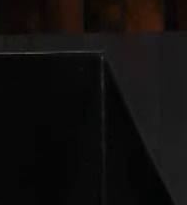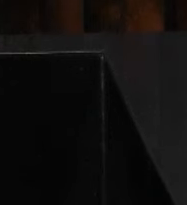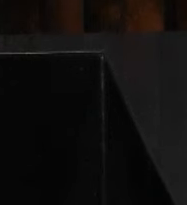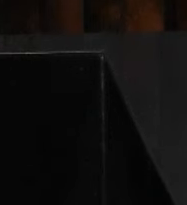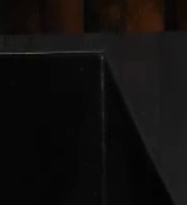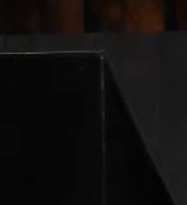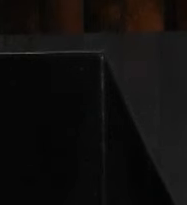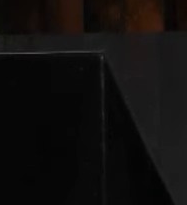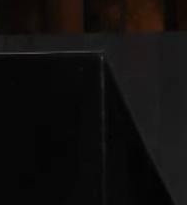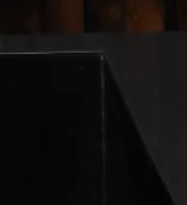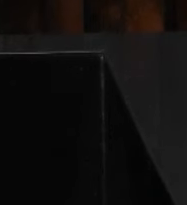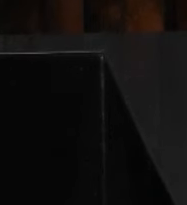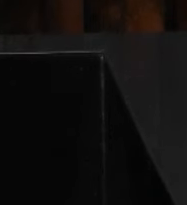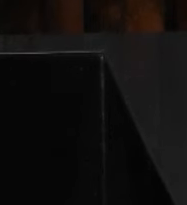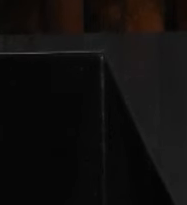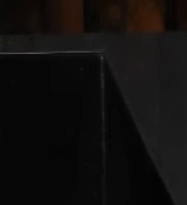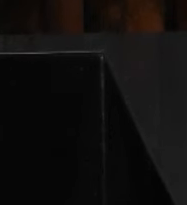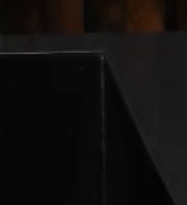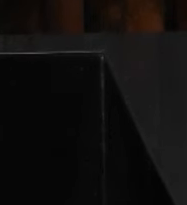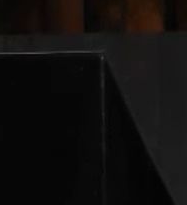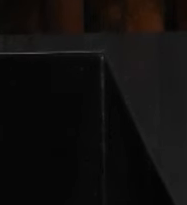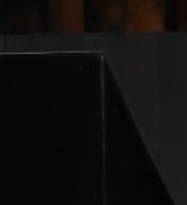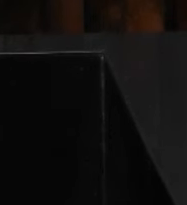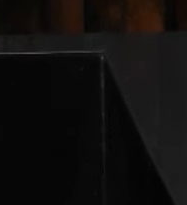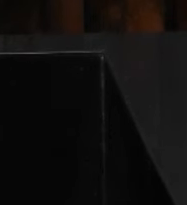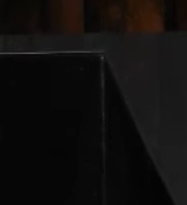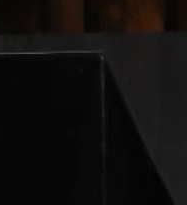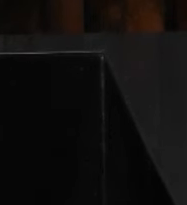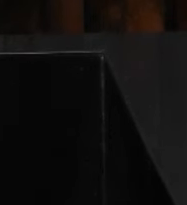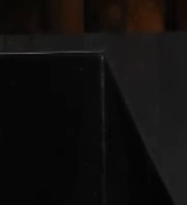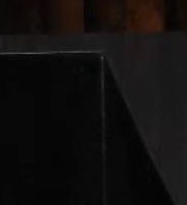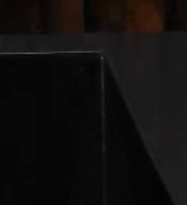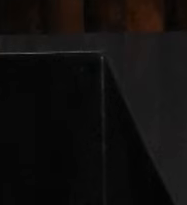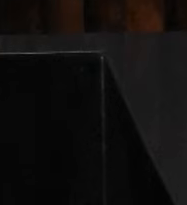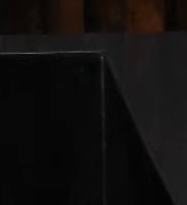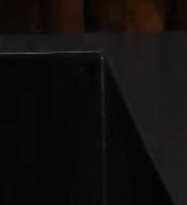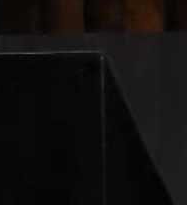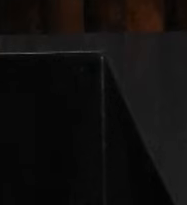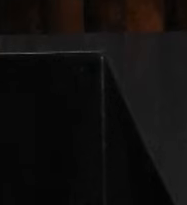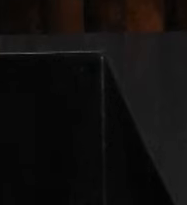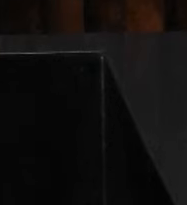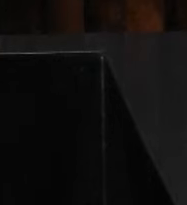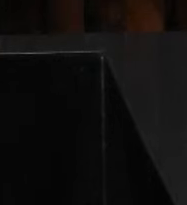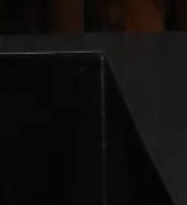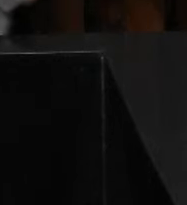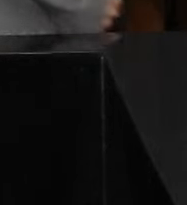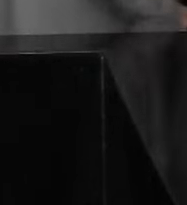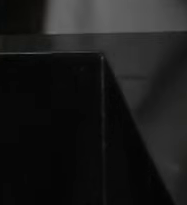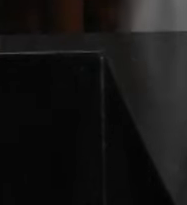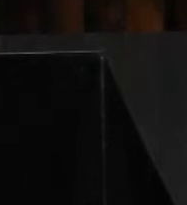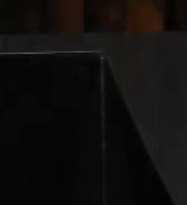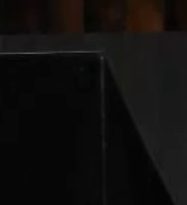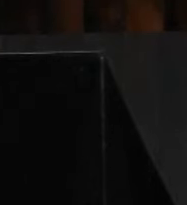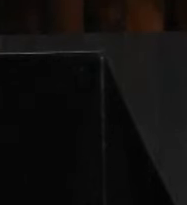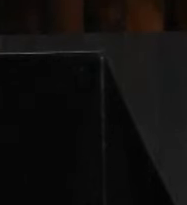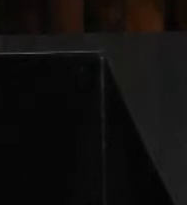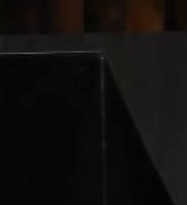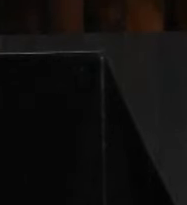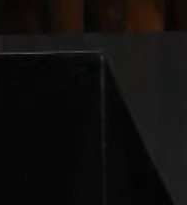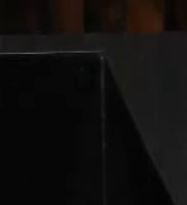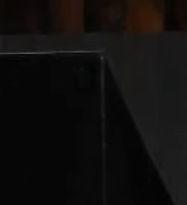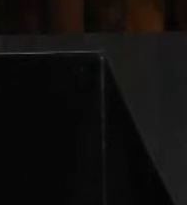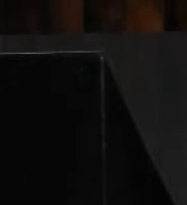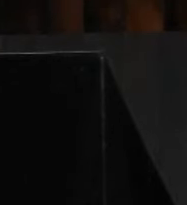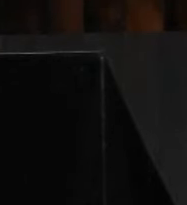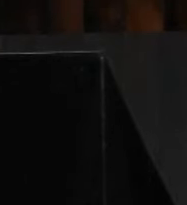o Leste Europeu, ajudam a justificar essa expectativa de crescimento com royalties e participações